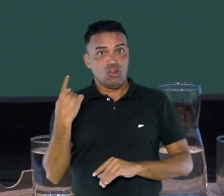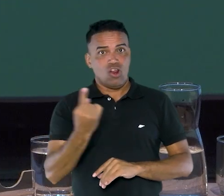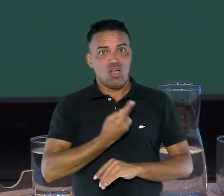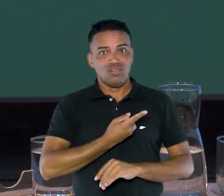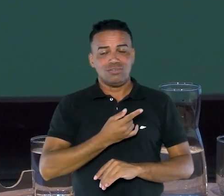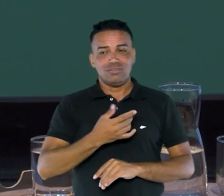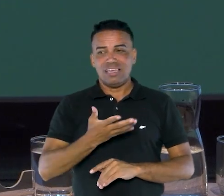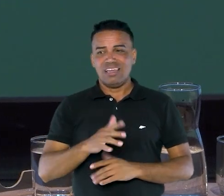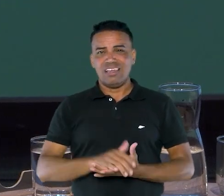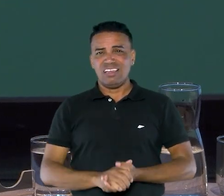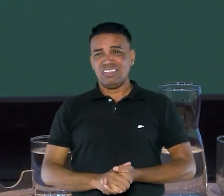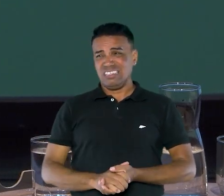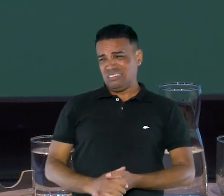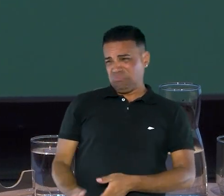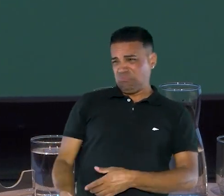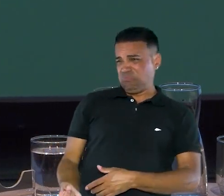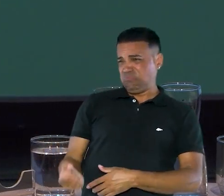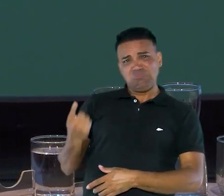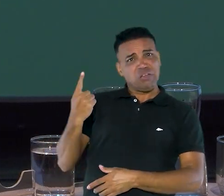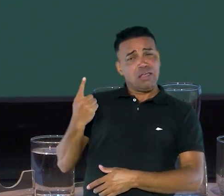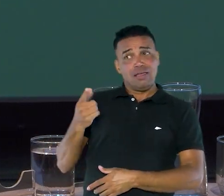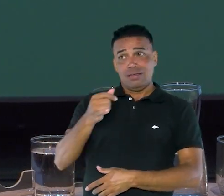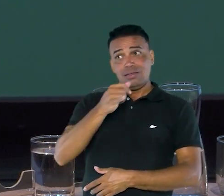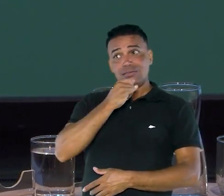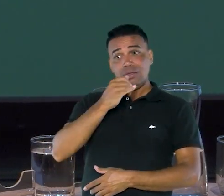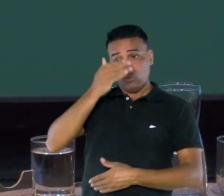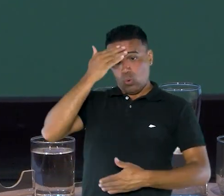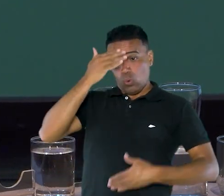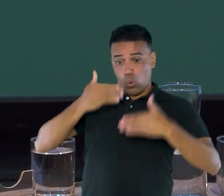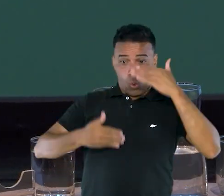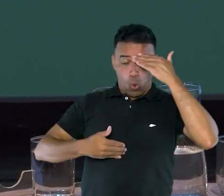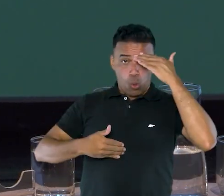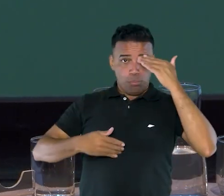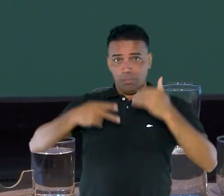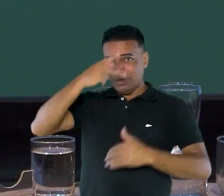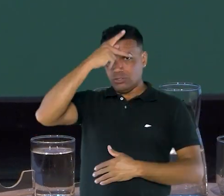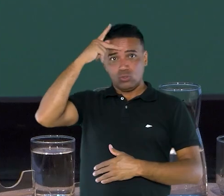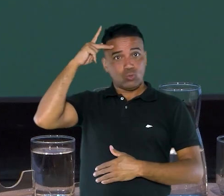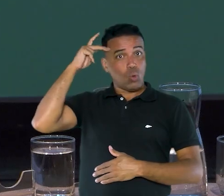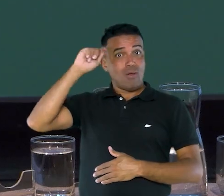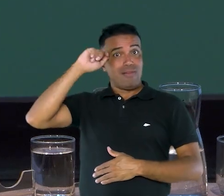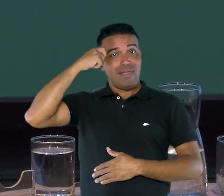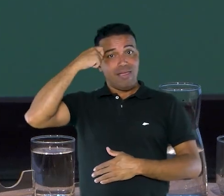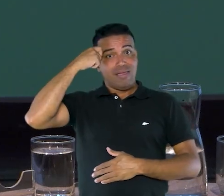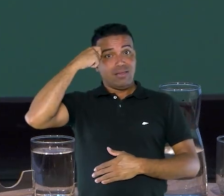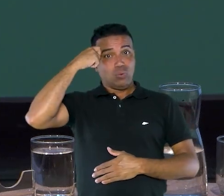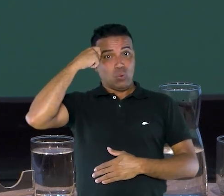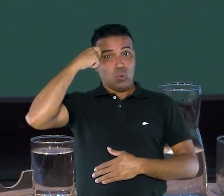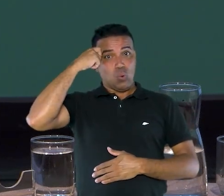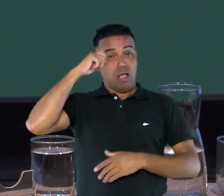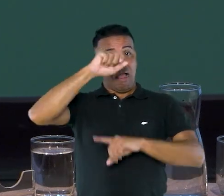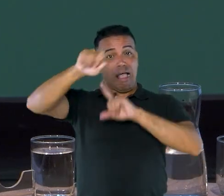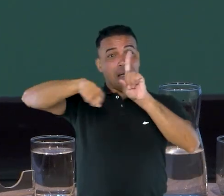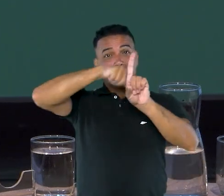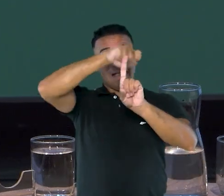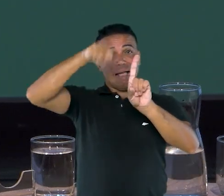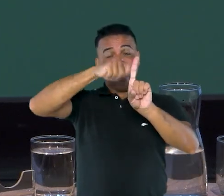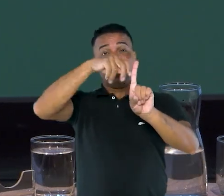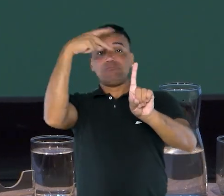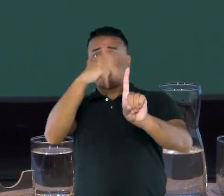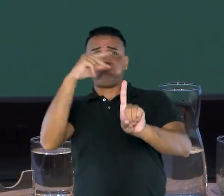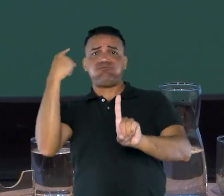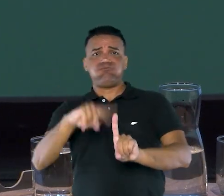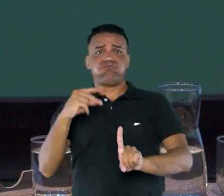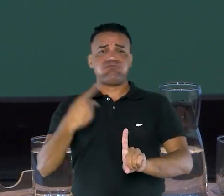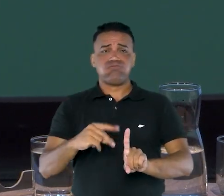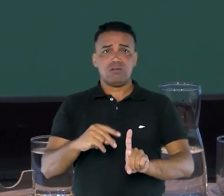exemplo, começa a ter horror de colocar um corpo negro num tronco e espancar. Eu acho que, por